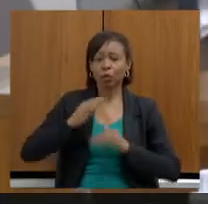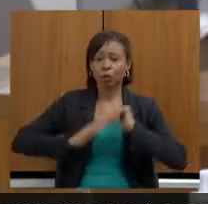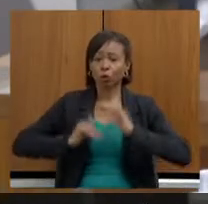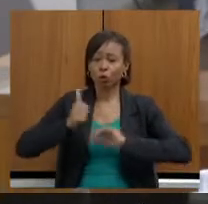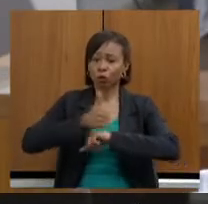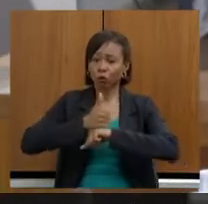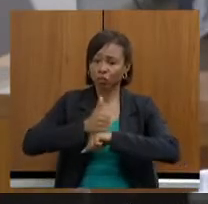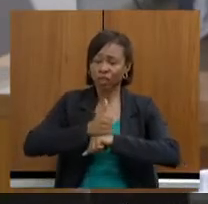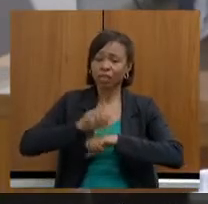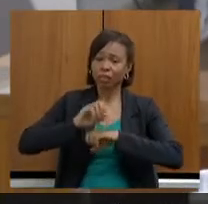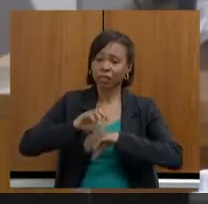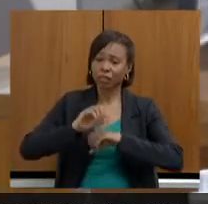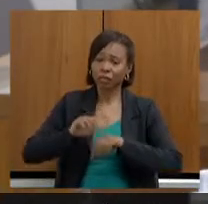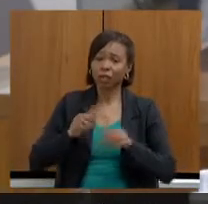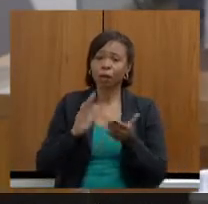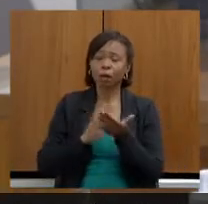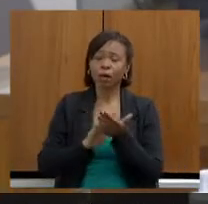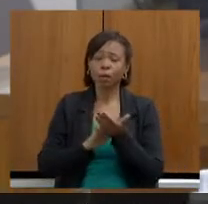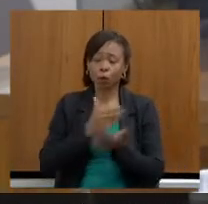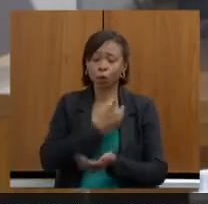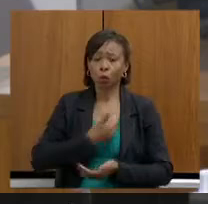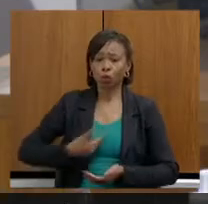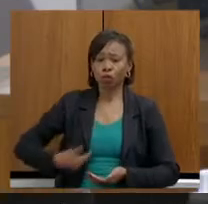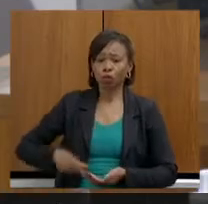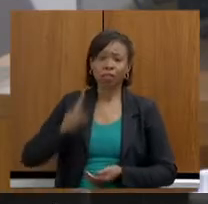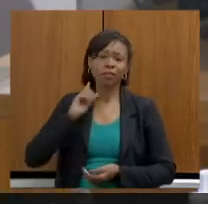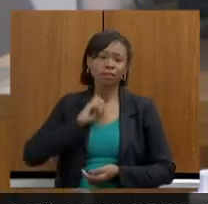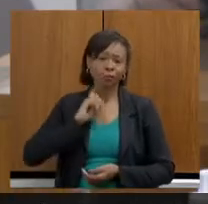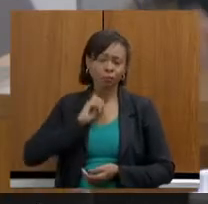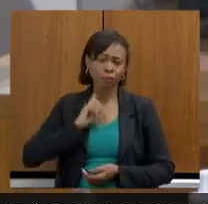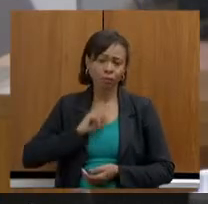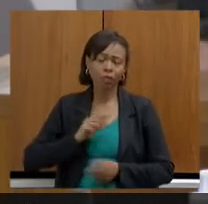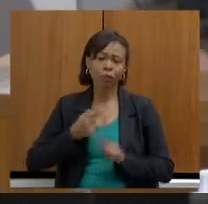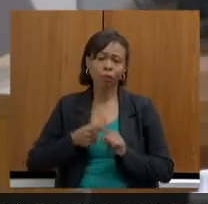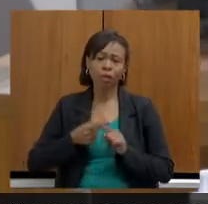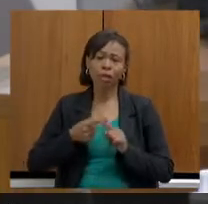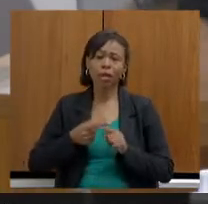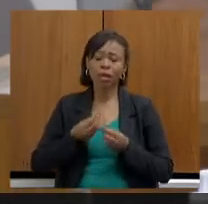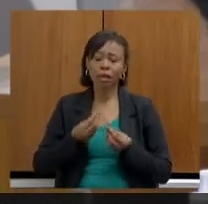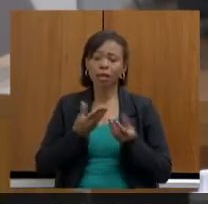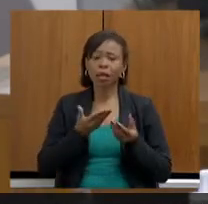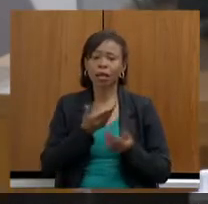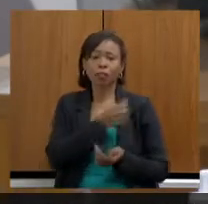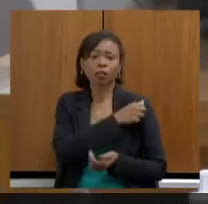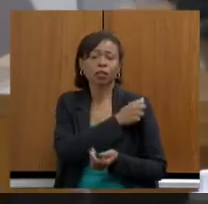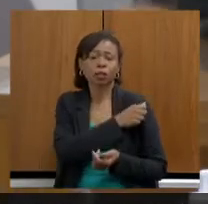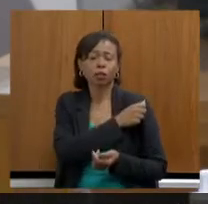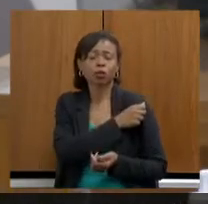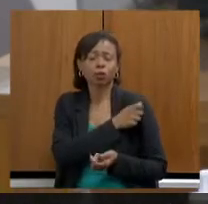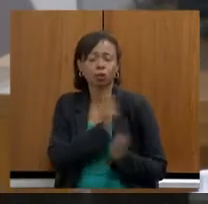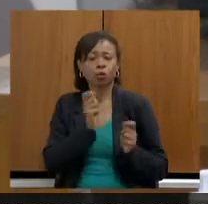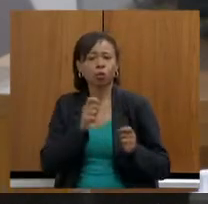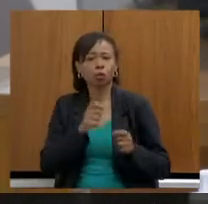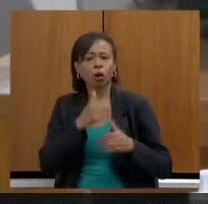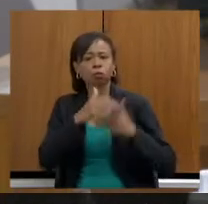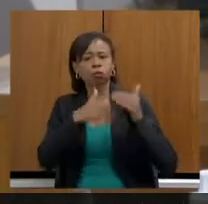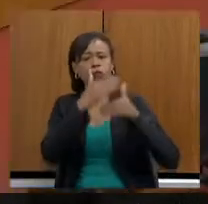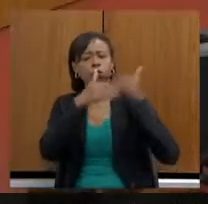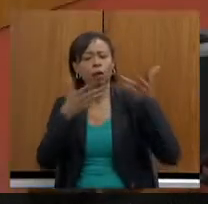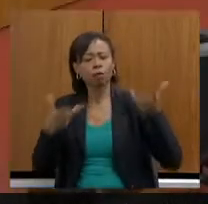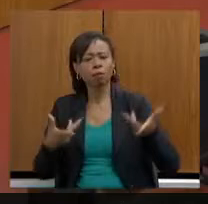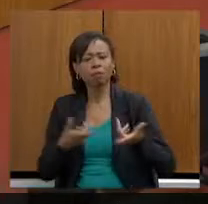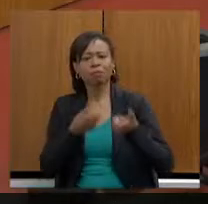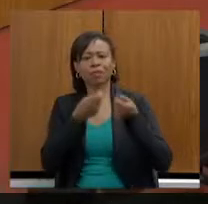ao governo de Minas por permitirem que os nossos alunos possam desenvolver seu pleno potencial e serem protagonistas da sua própria história